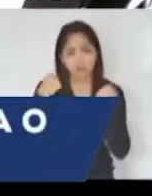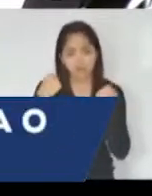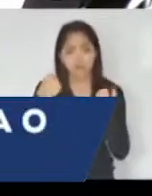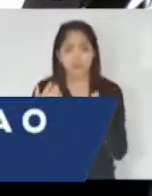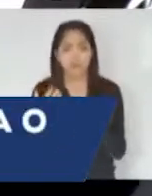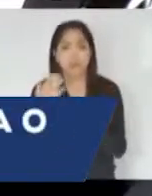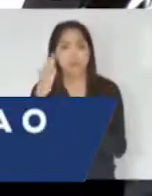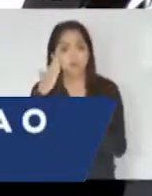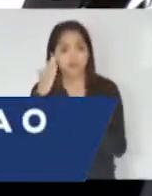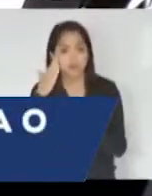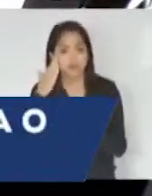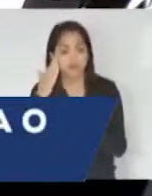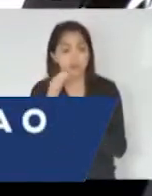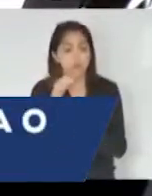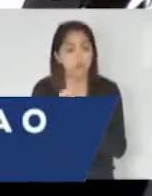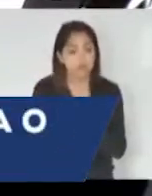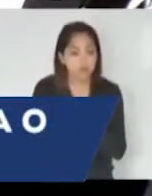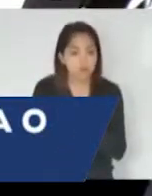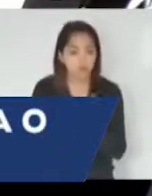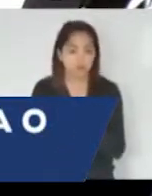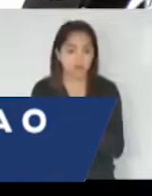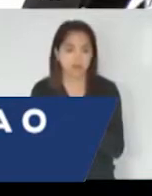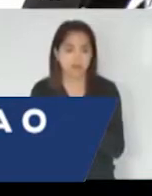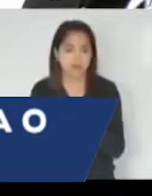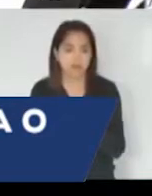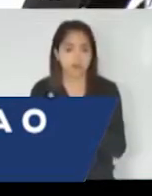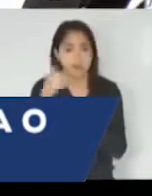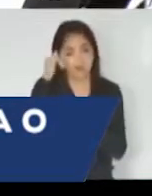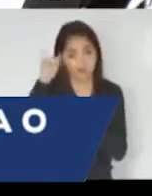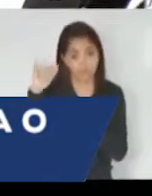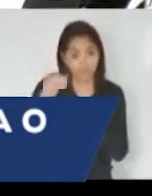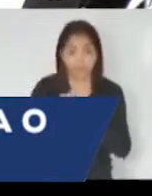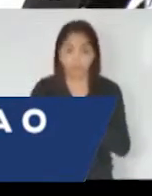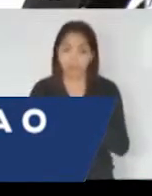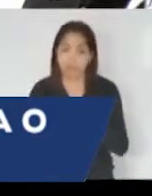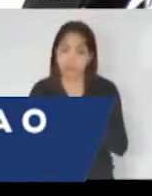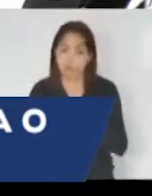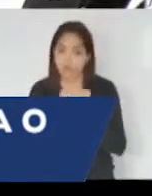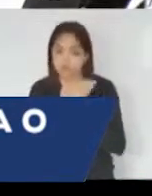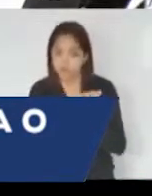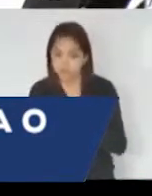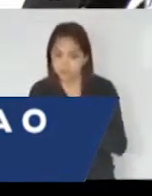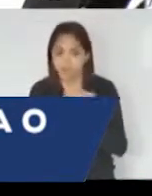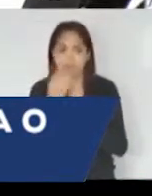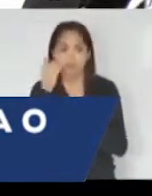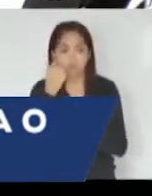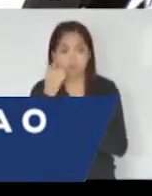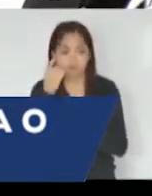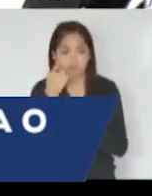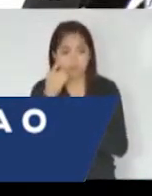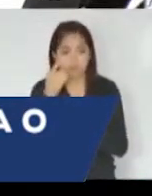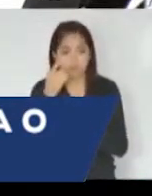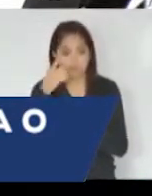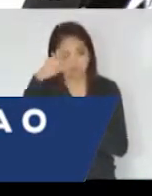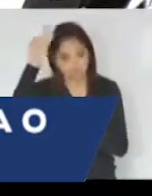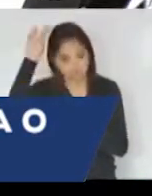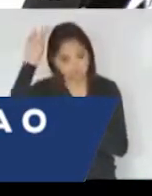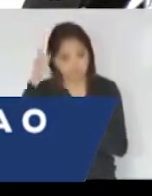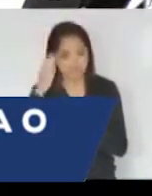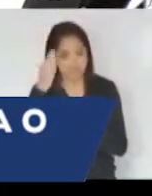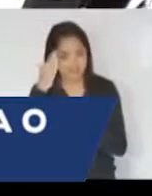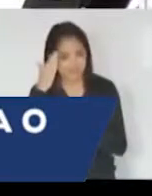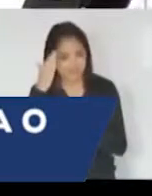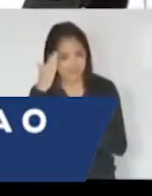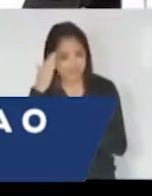incentivar o desporto entre os mais velhos como fonte de qualidade de vida segundo o parlamentar a importância do projeto